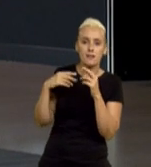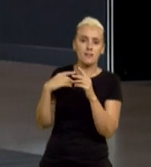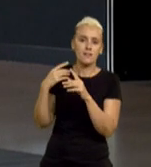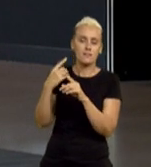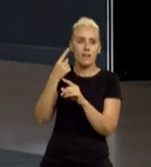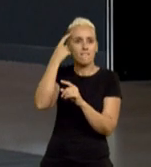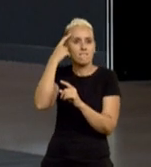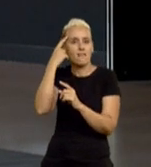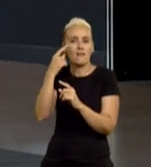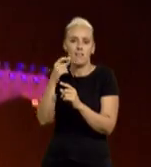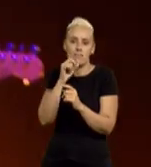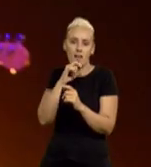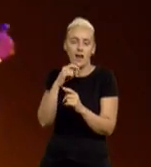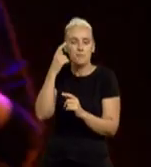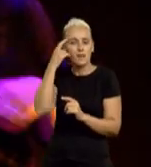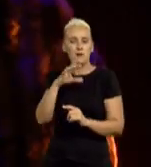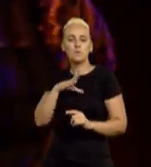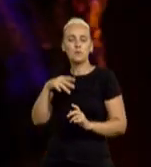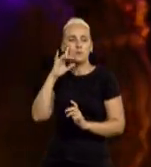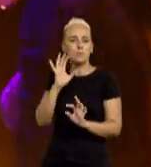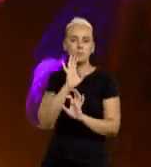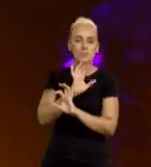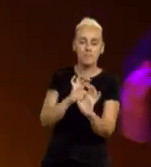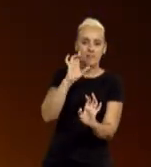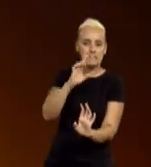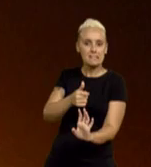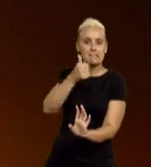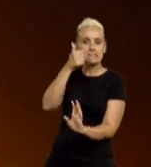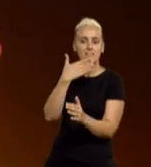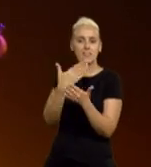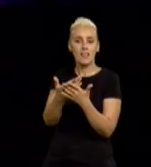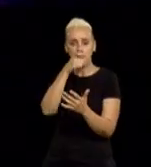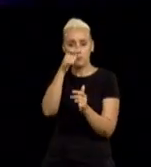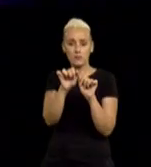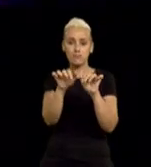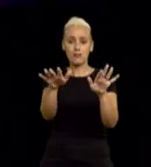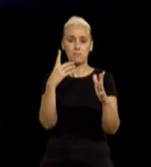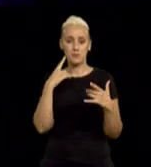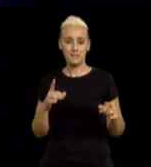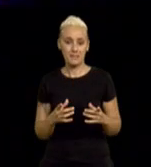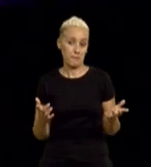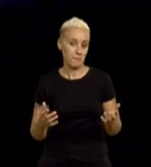fantásticas, imaginar mundos ideais e comunicá-los às pessoas, quando quiser.